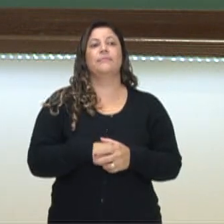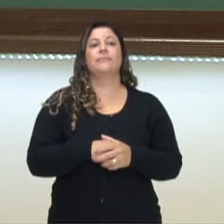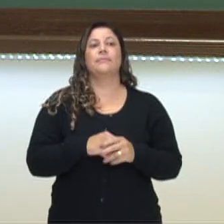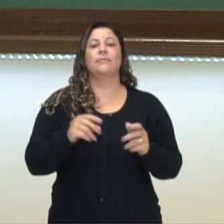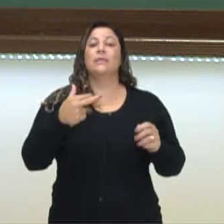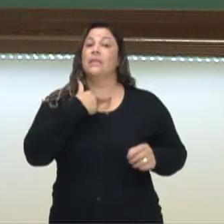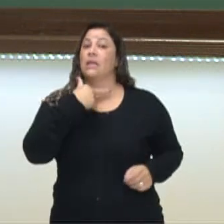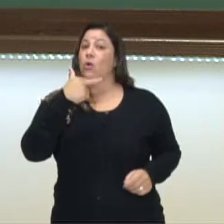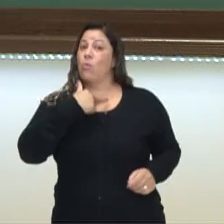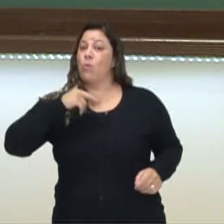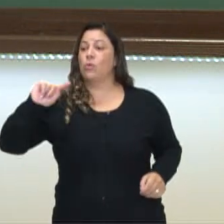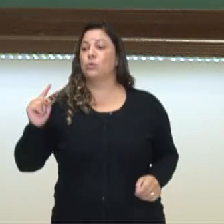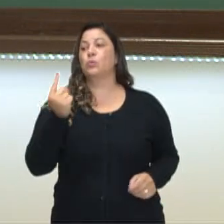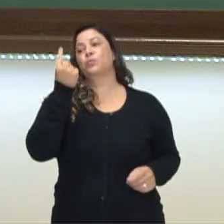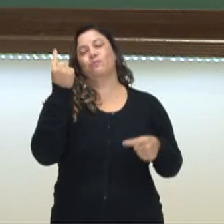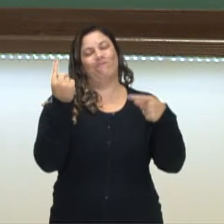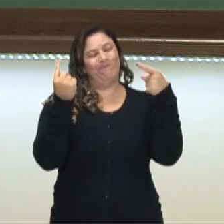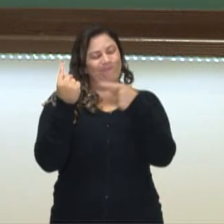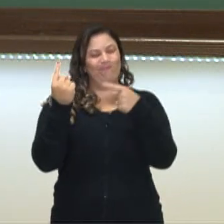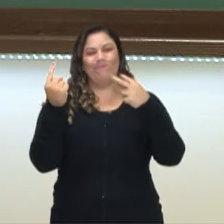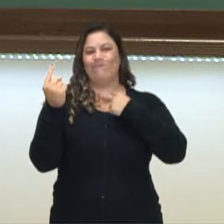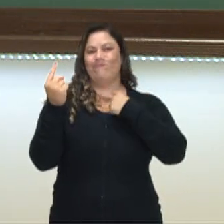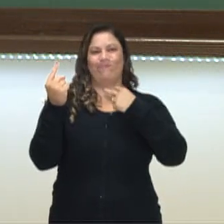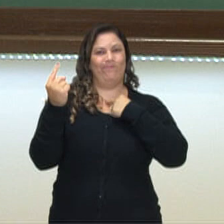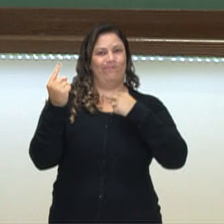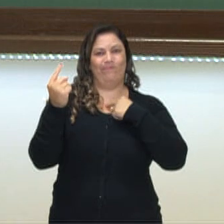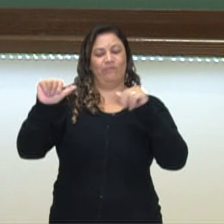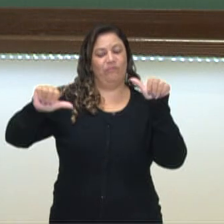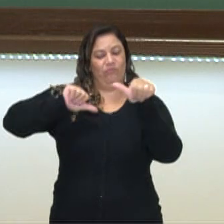ser o 1, porque alterou o resultado.